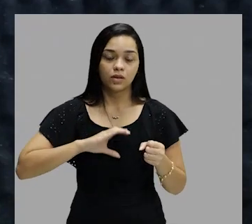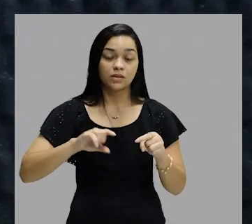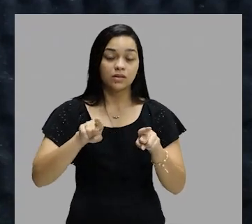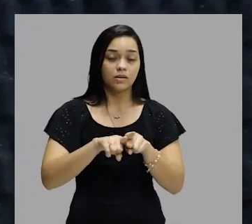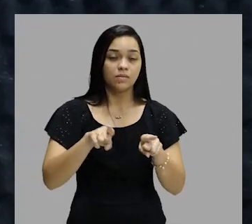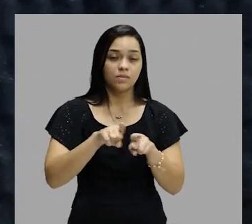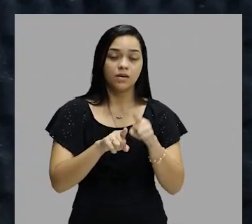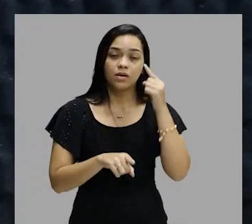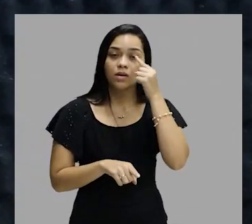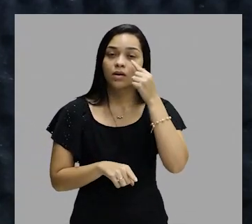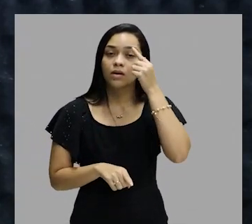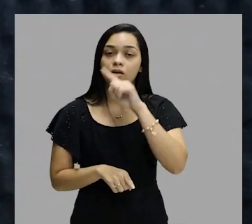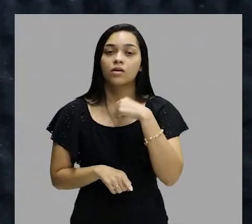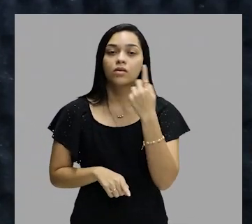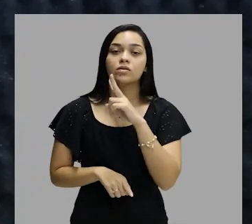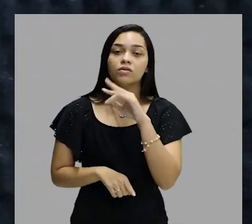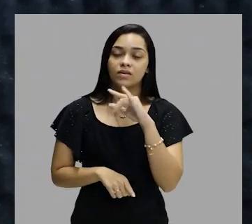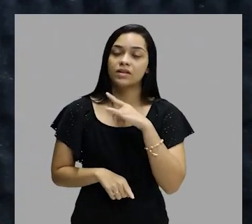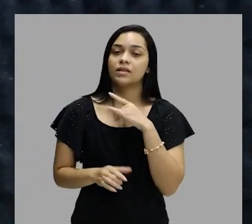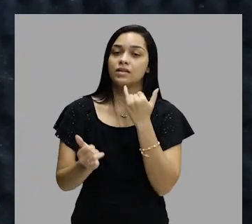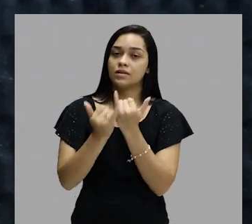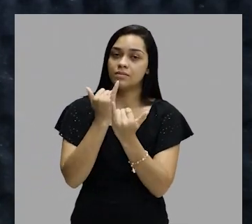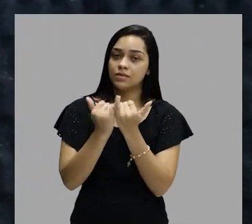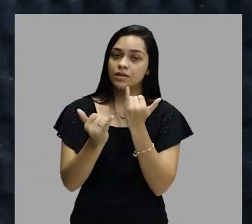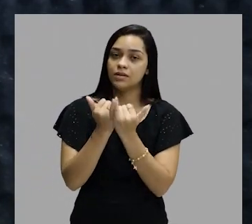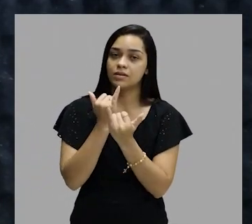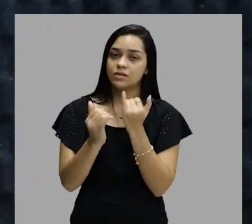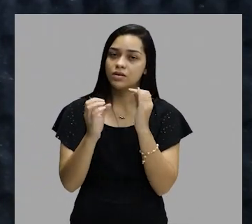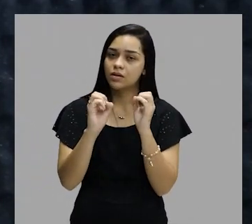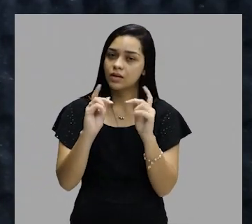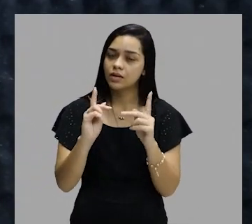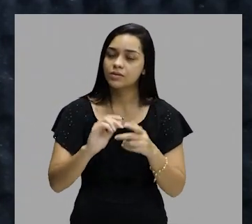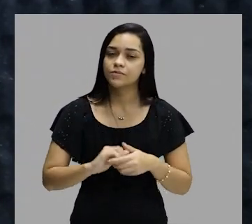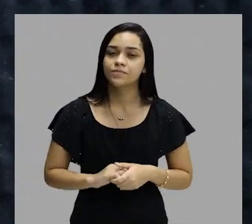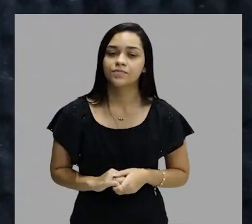inglês, a gente vai encontrar essas semelhanças. Bom?